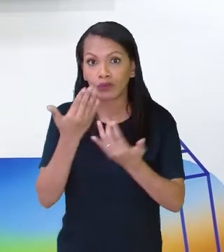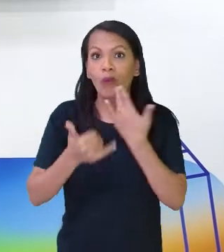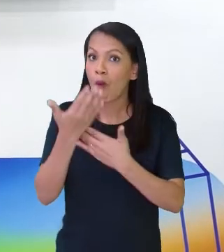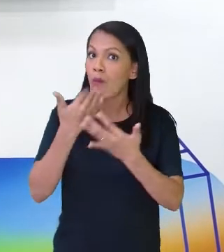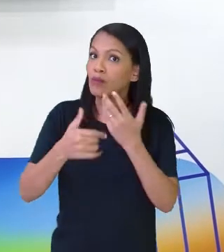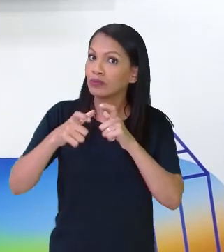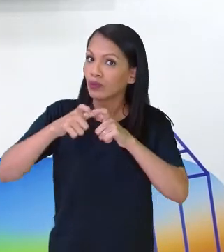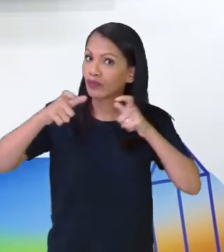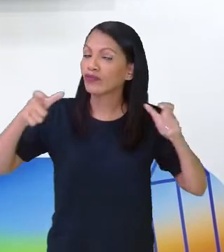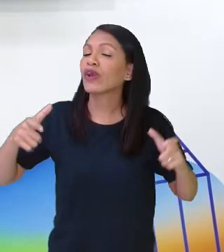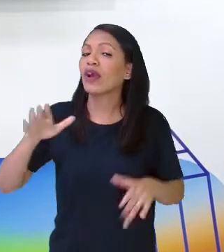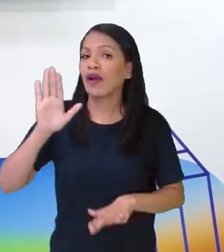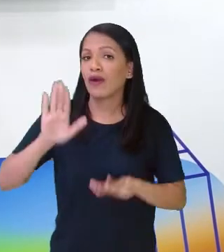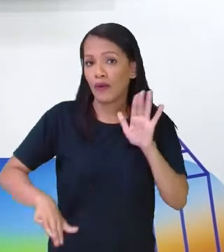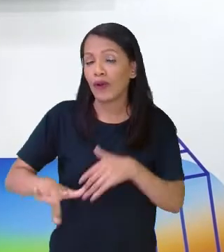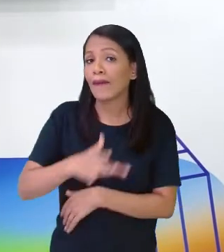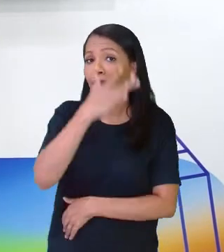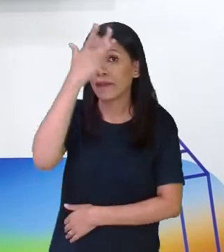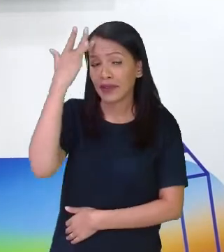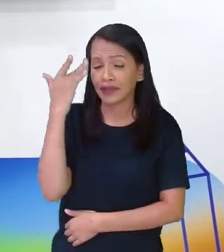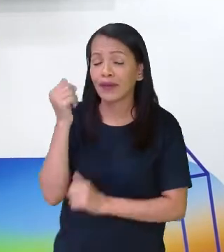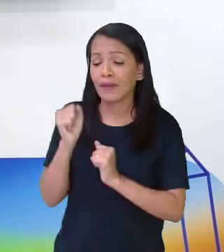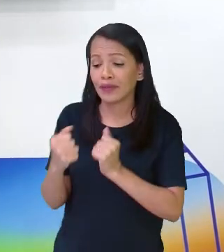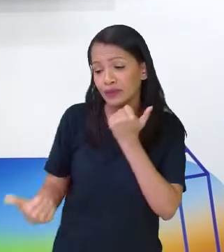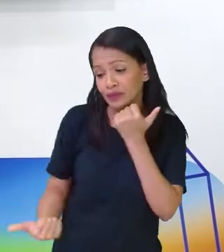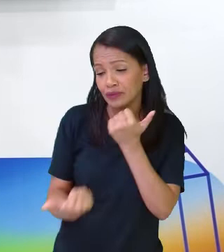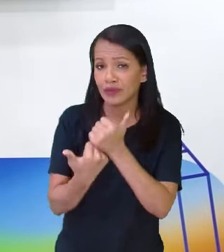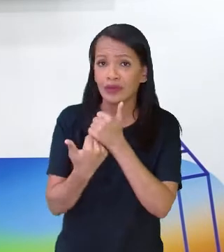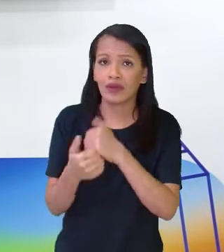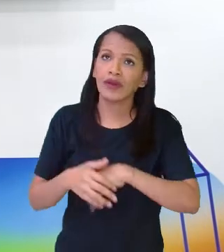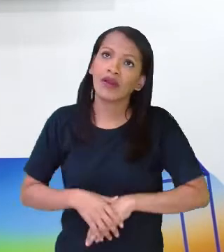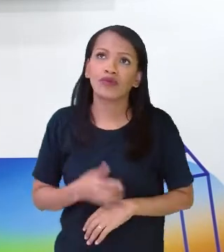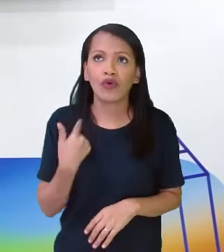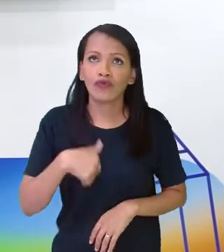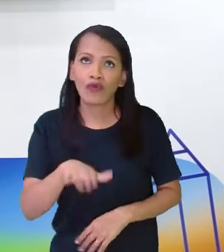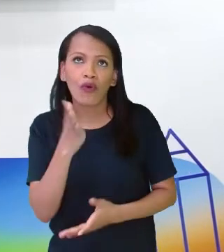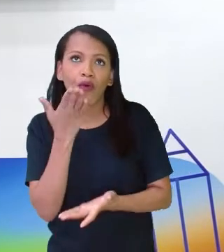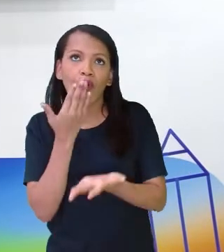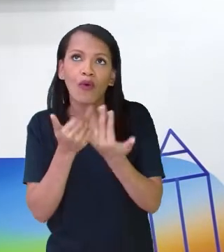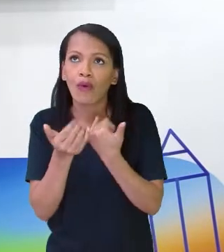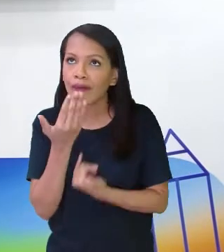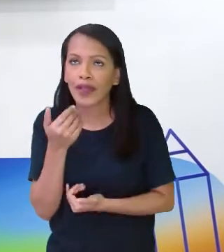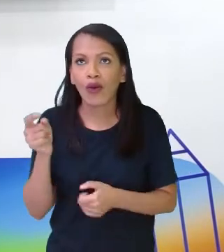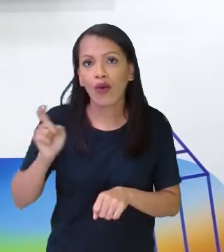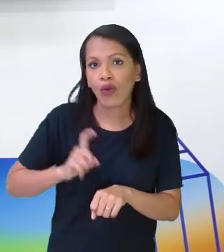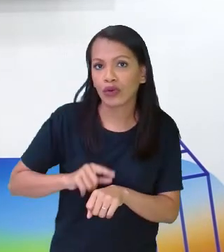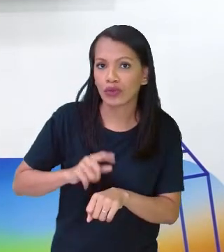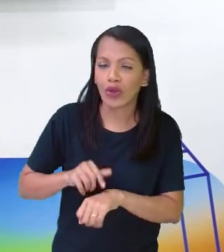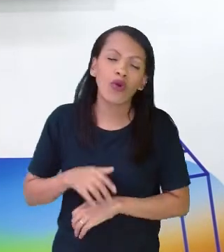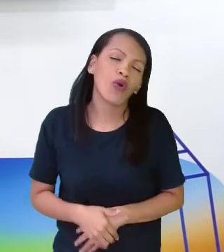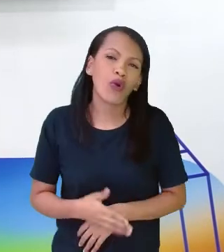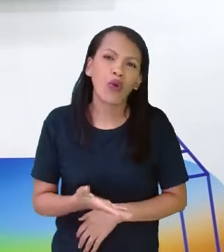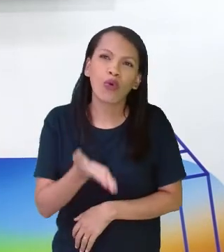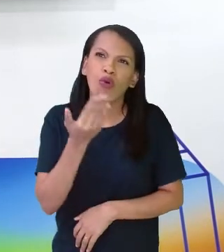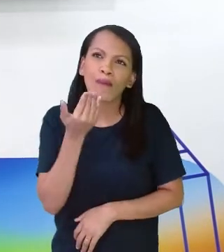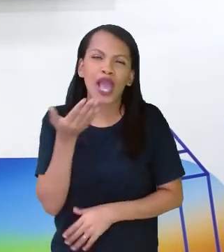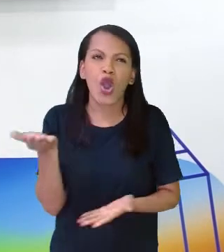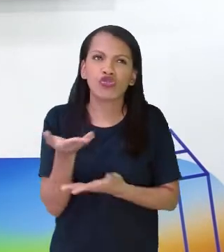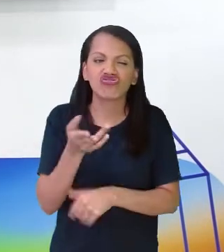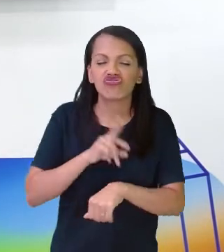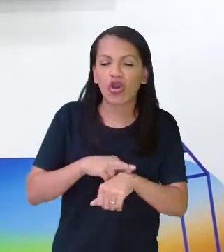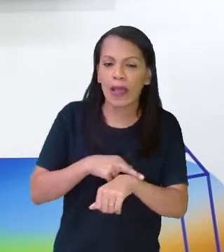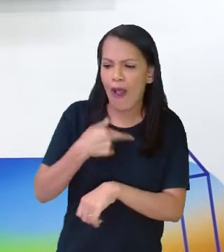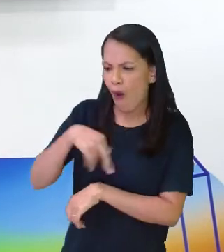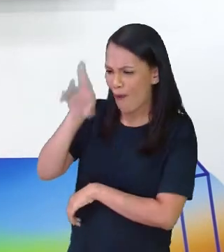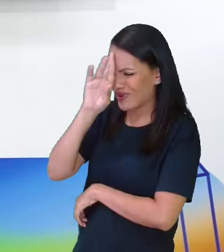algumas pessoas acabam até substituindo. Por exemplo, não vou almoçar hoje, vou comer alguns bombons, alguns chocolates